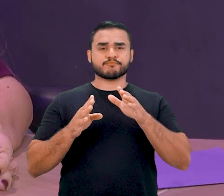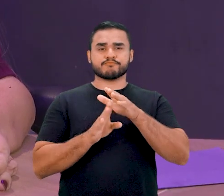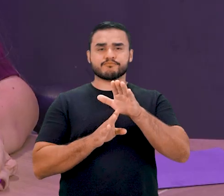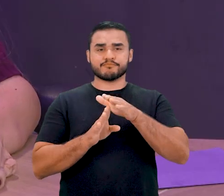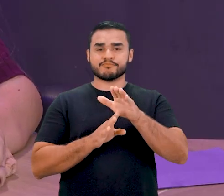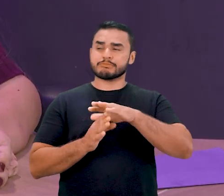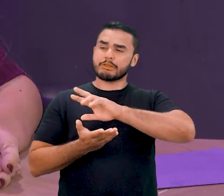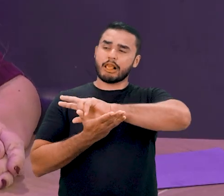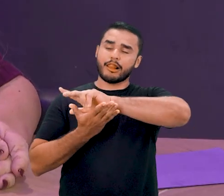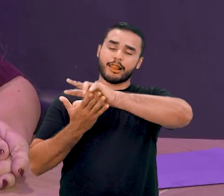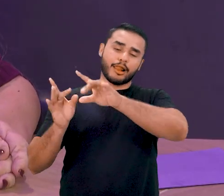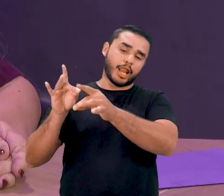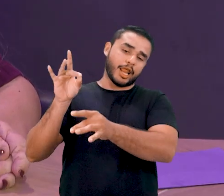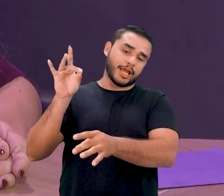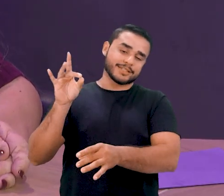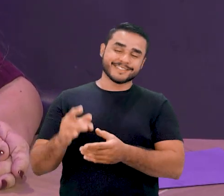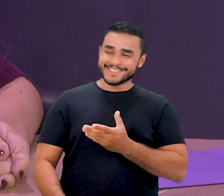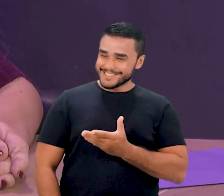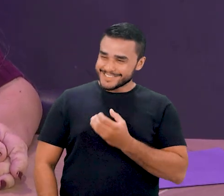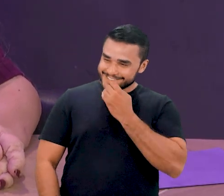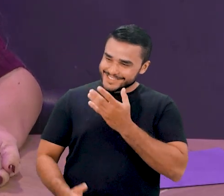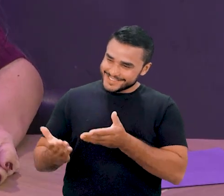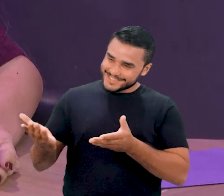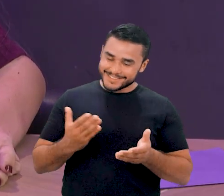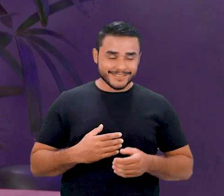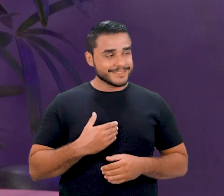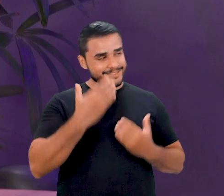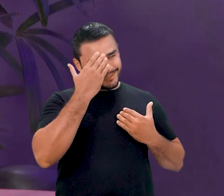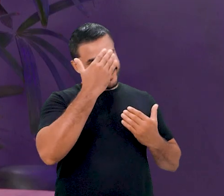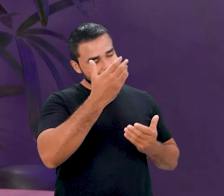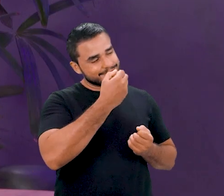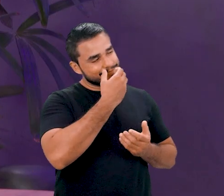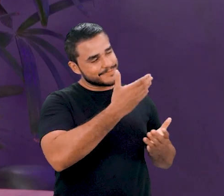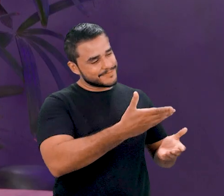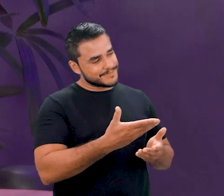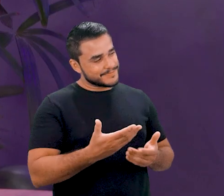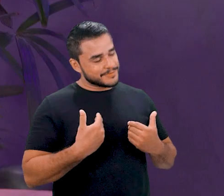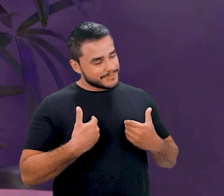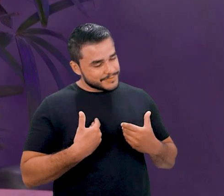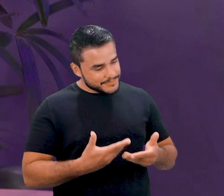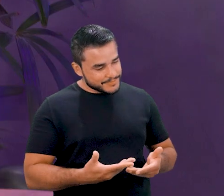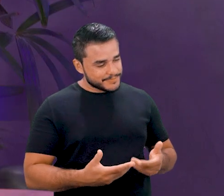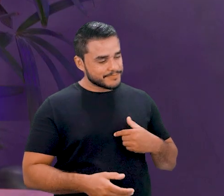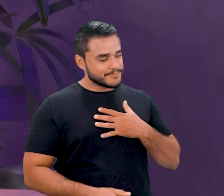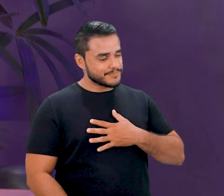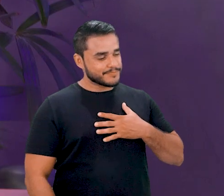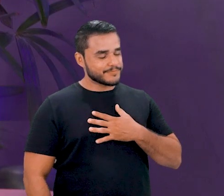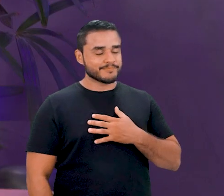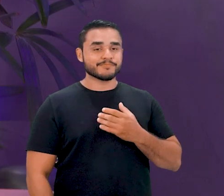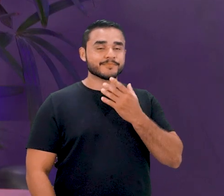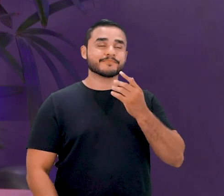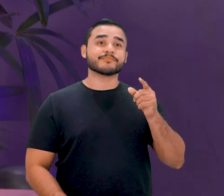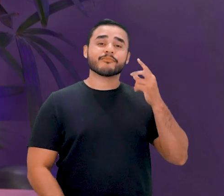uns canudos. Seja muito bem-vinda, viu, amiga? Ai, muito obrigada, Lívia. O prazer é todo meu. Você estava falando